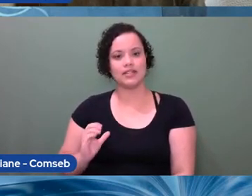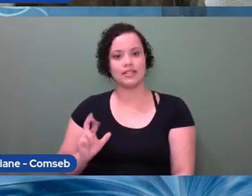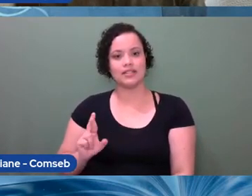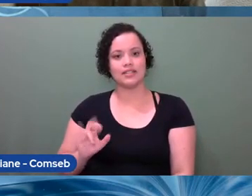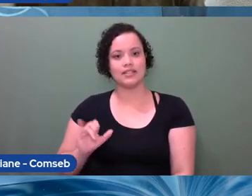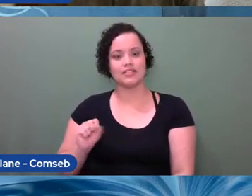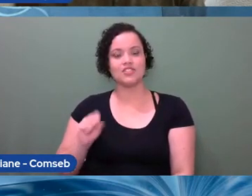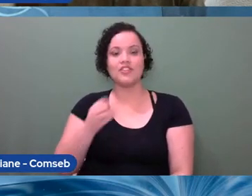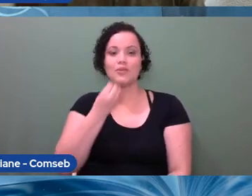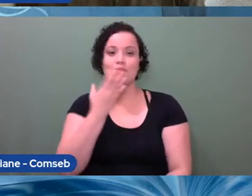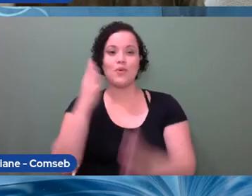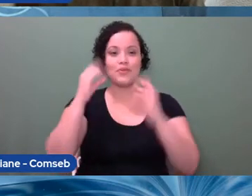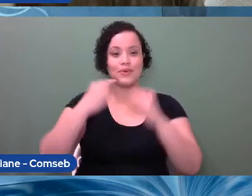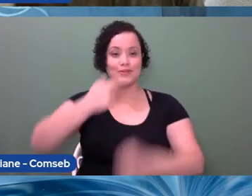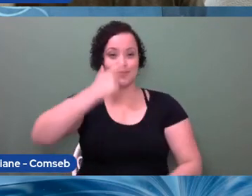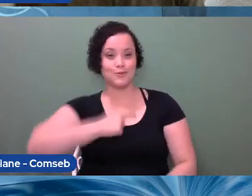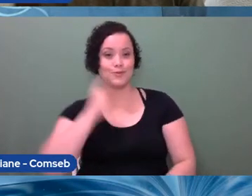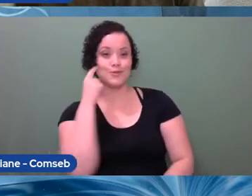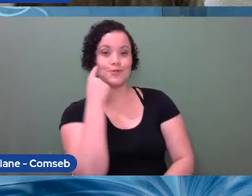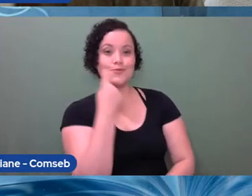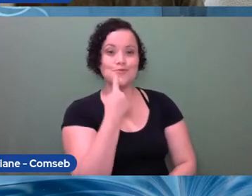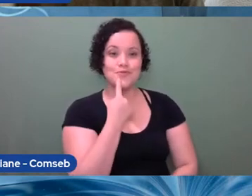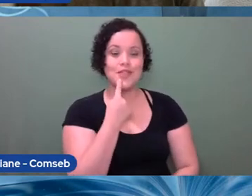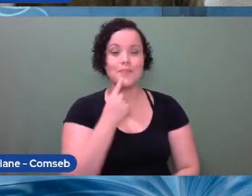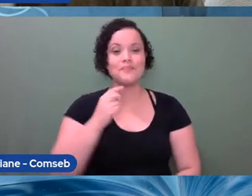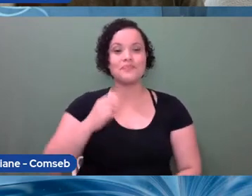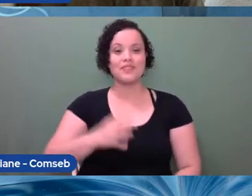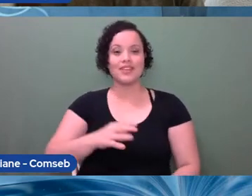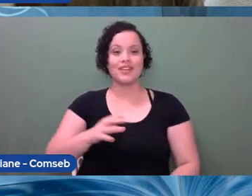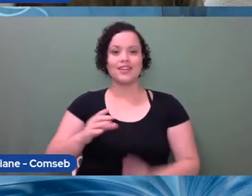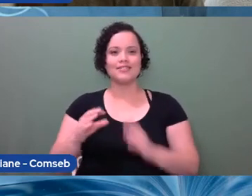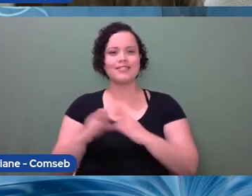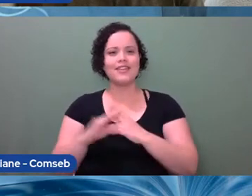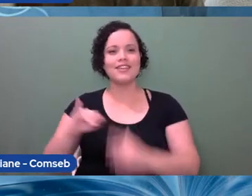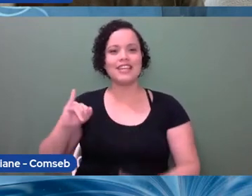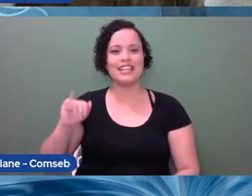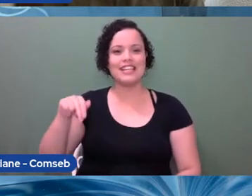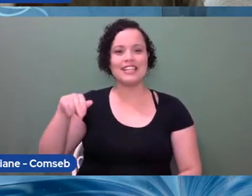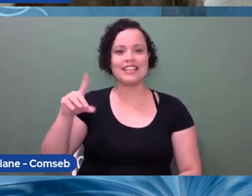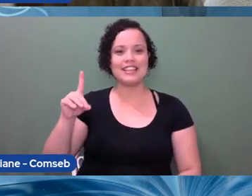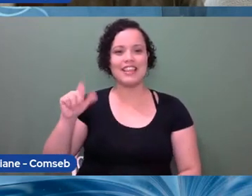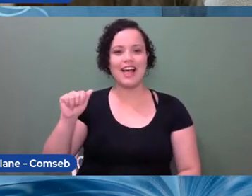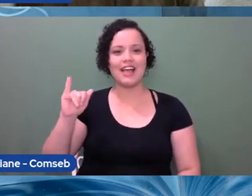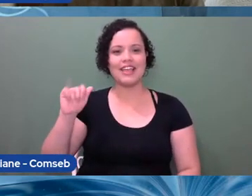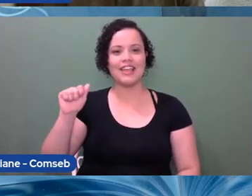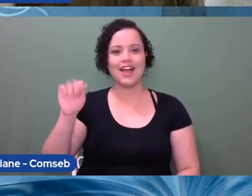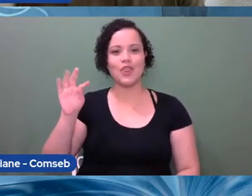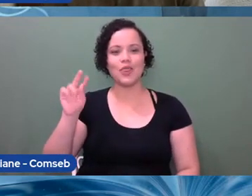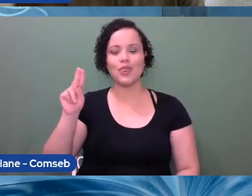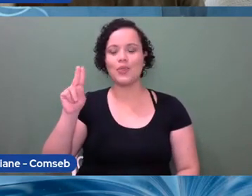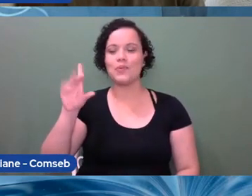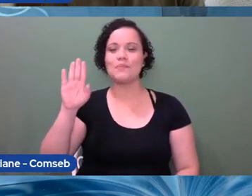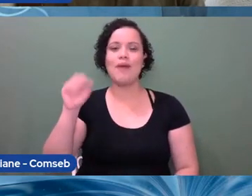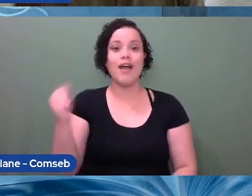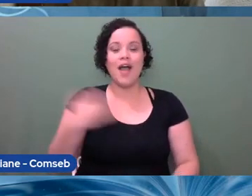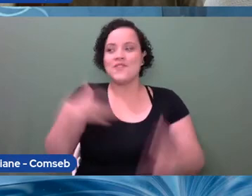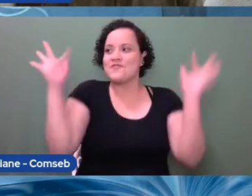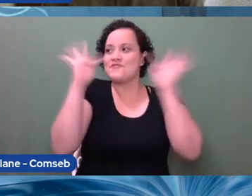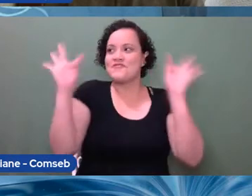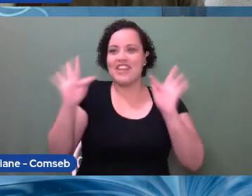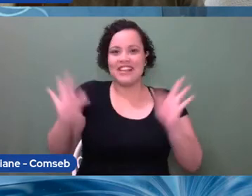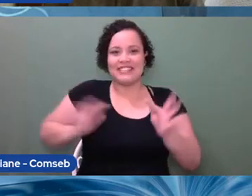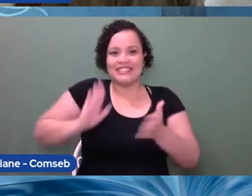boa noite, sou surda de Indaiatuba, São Paulo, estou feliz que tem intérprete.